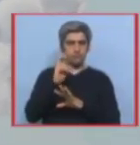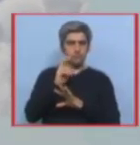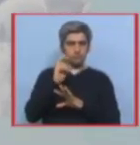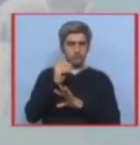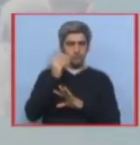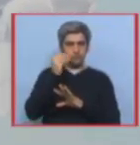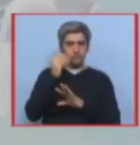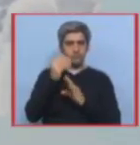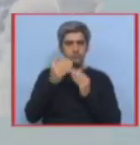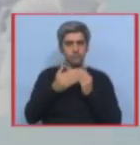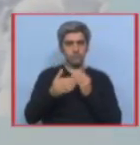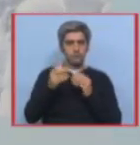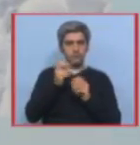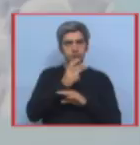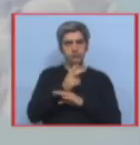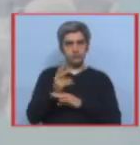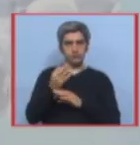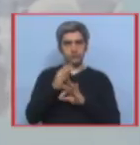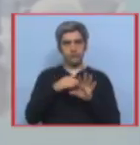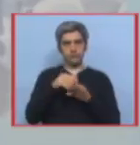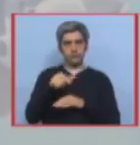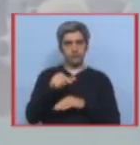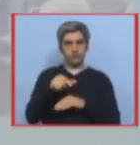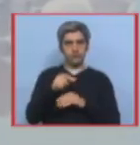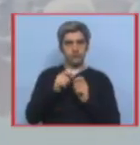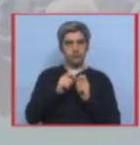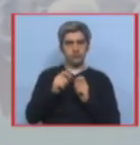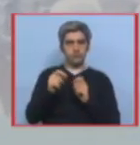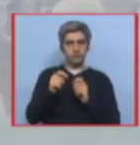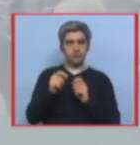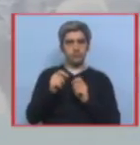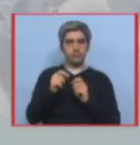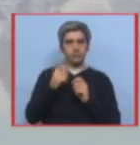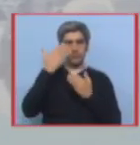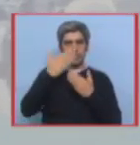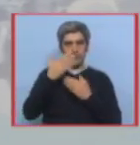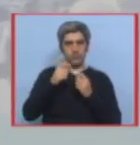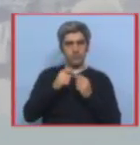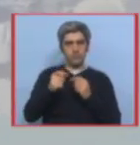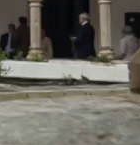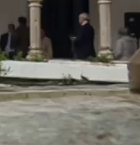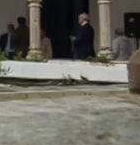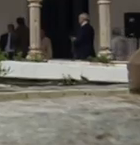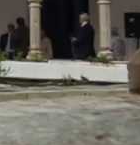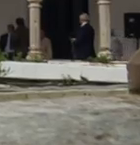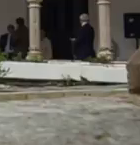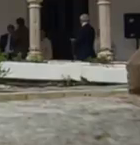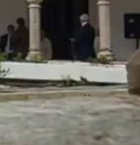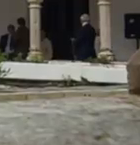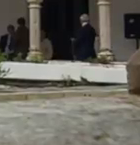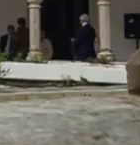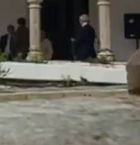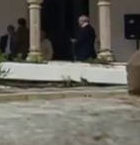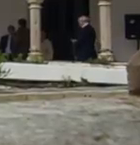ouvir como decorreu através de uma reportagem que realizámos ao longo dos dias em que decorreu. Foi